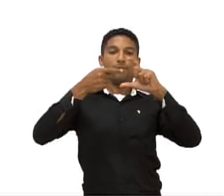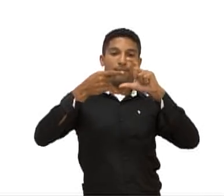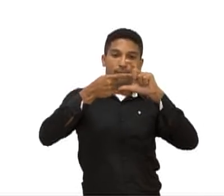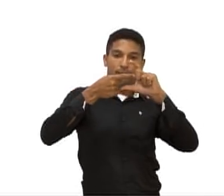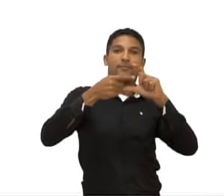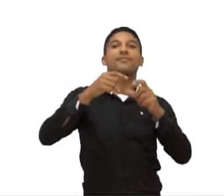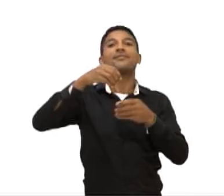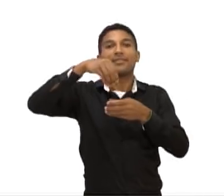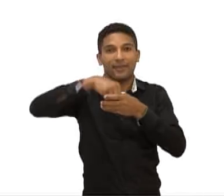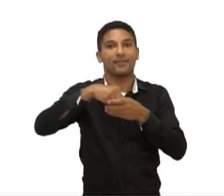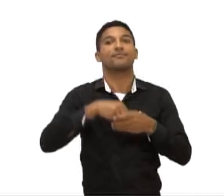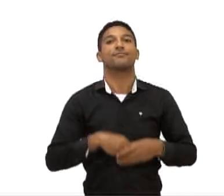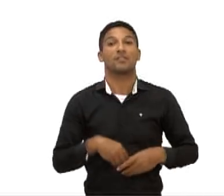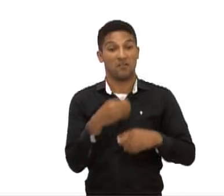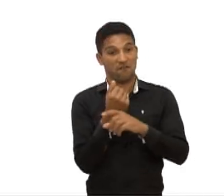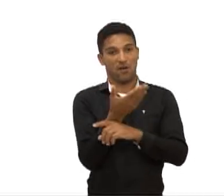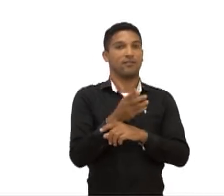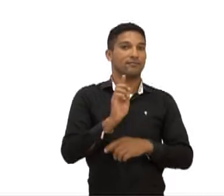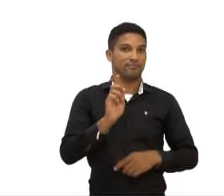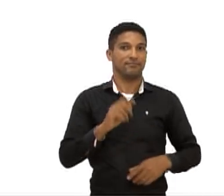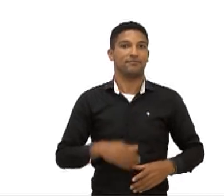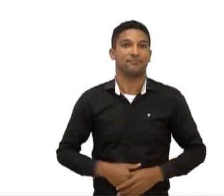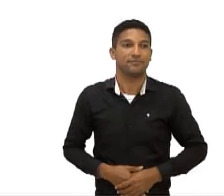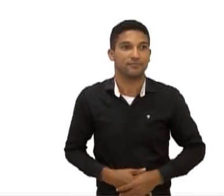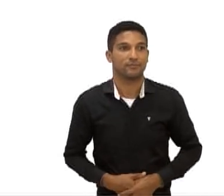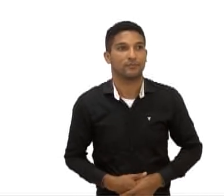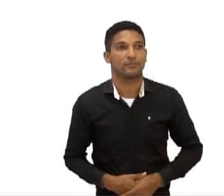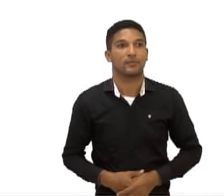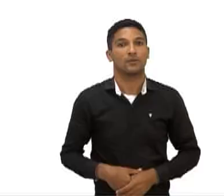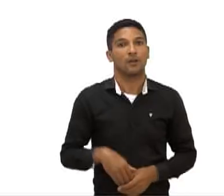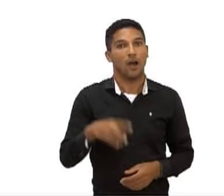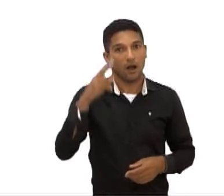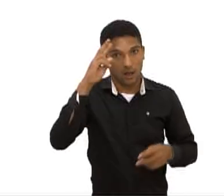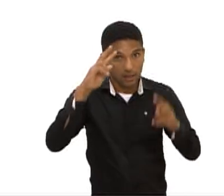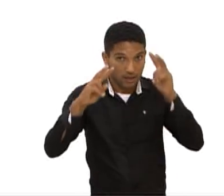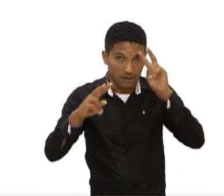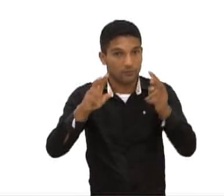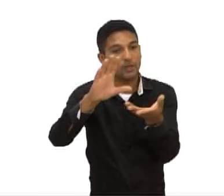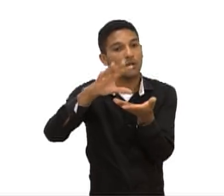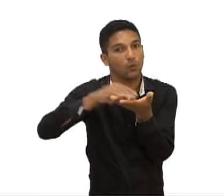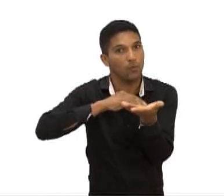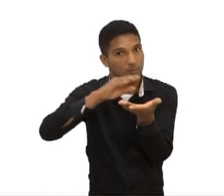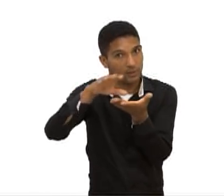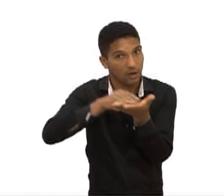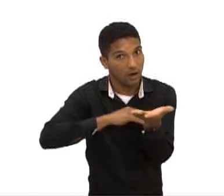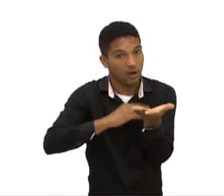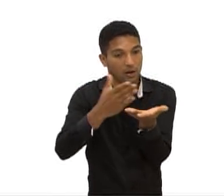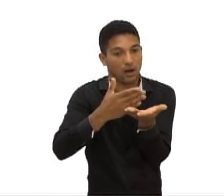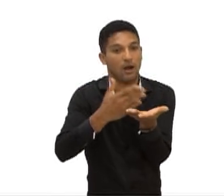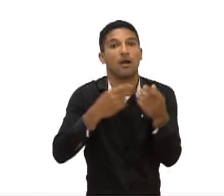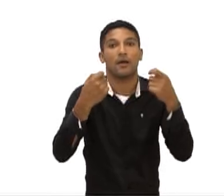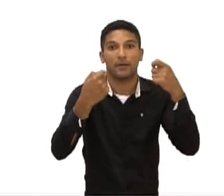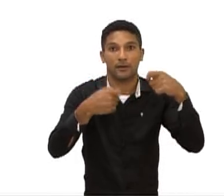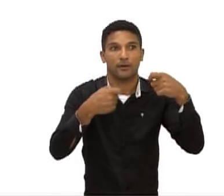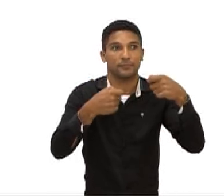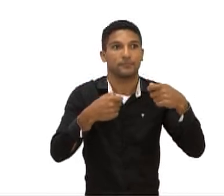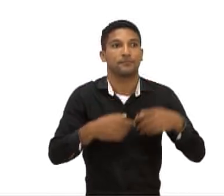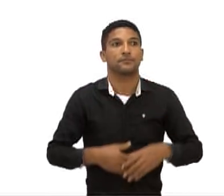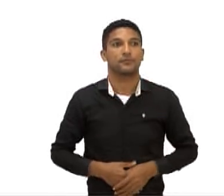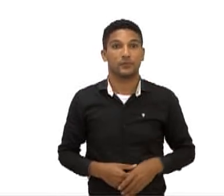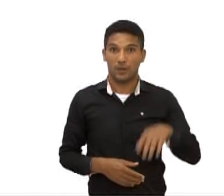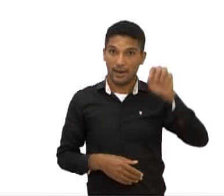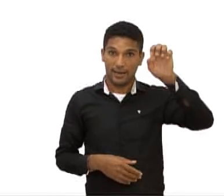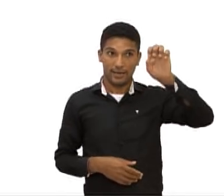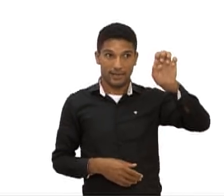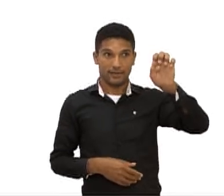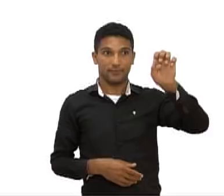bom? Lembra de copiar no caderno, que a professora deu até um tempinho maior, hein? Tô reforçando isso para vocês. Então, os polígonos são